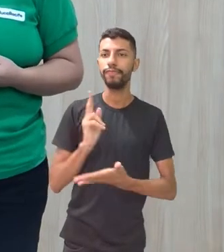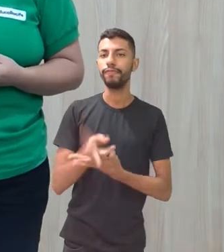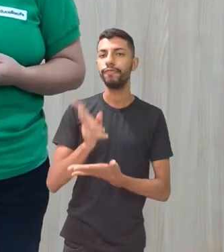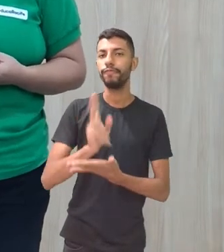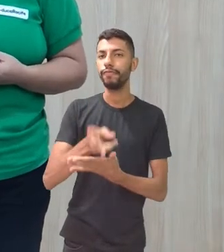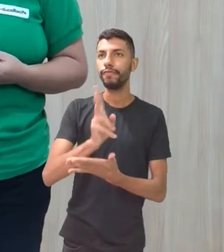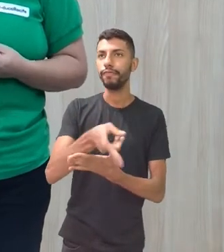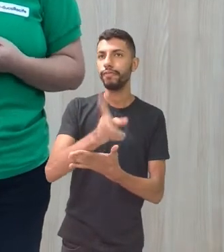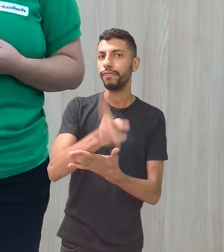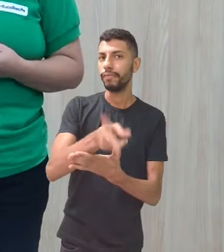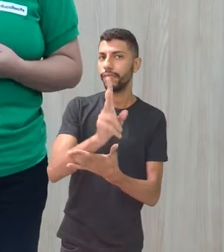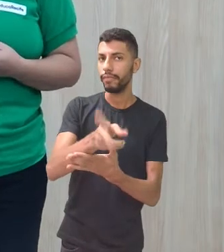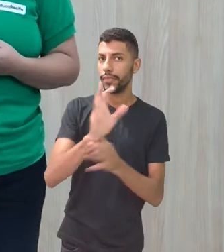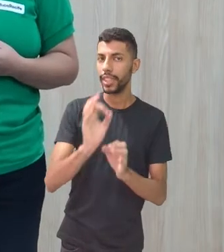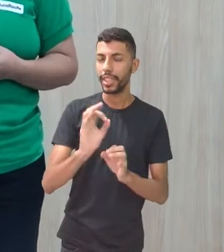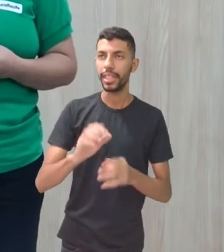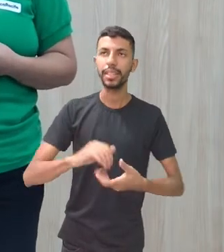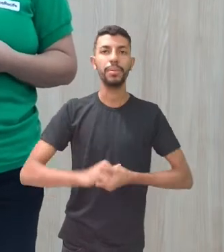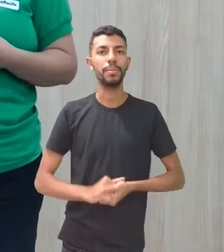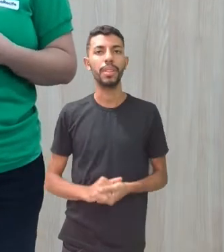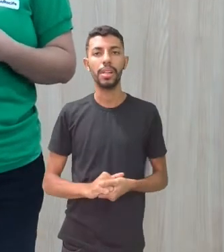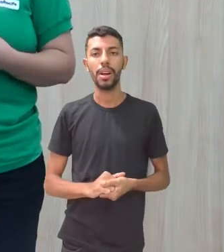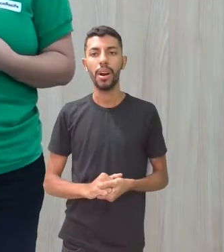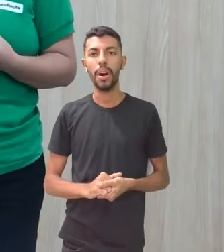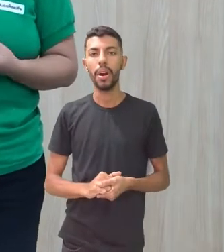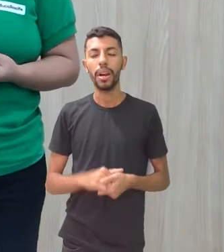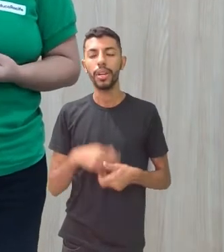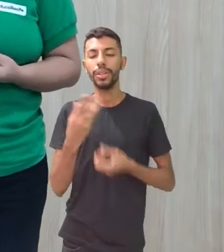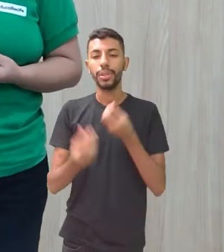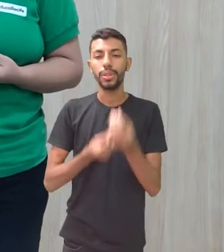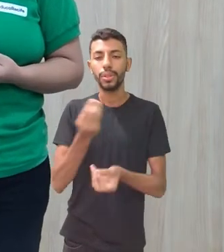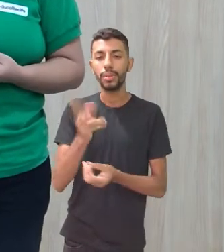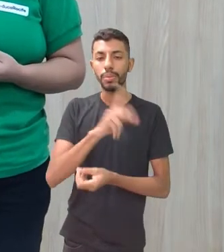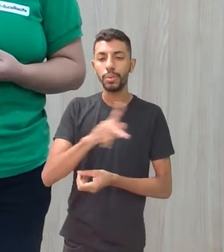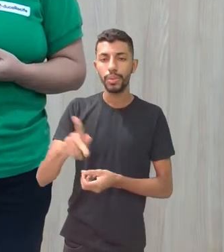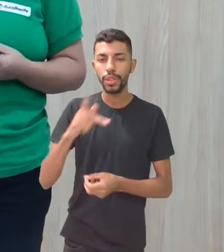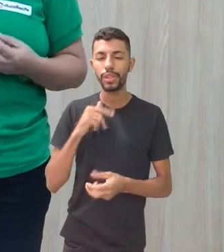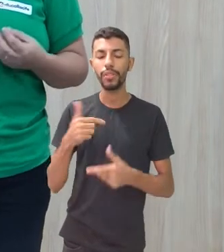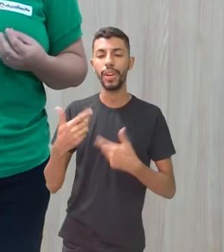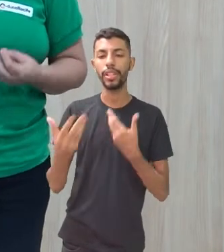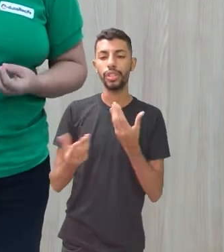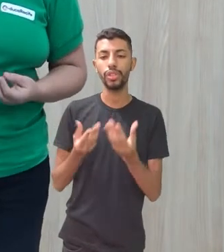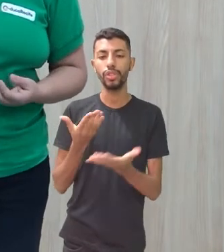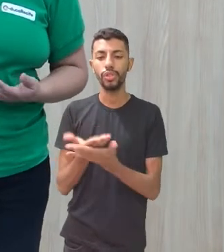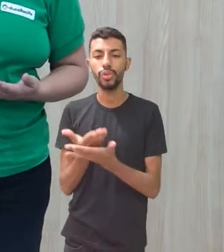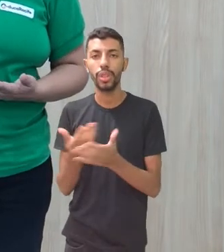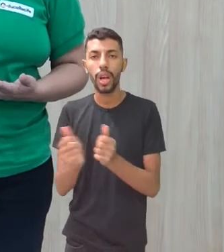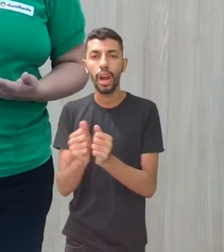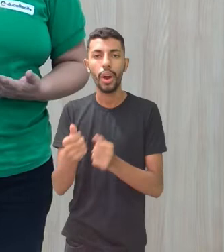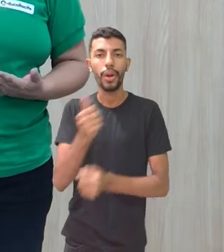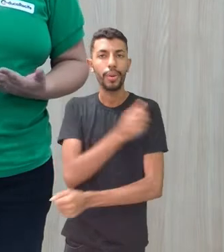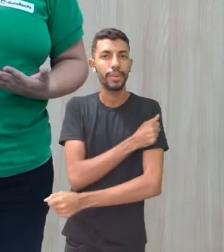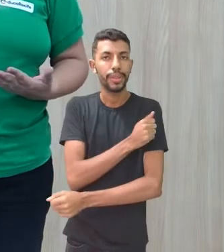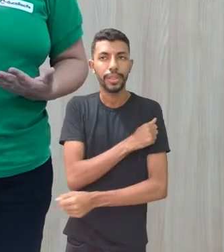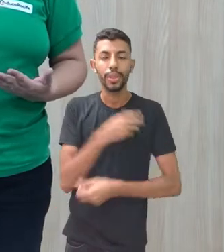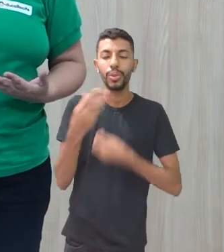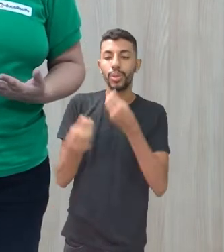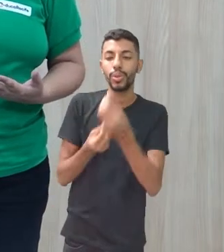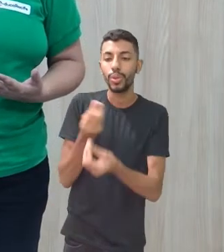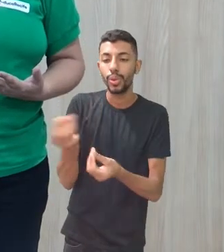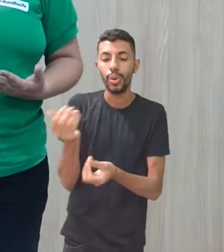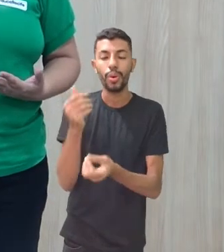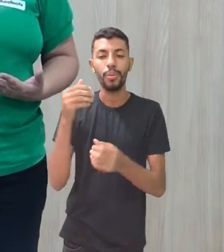continuada. Como esse professor vai trabalhar com os estudantes, como esse professor ele vai